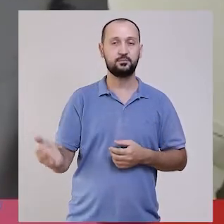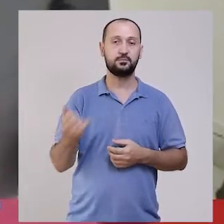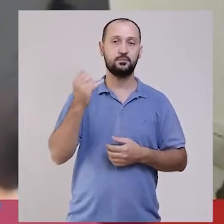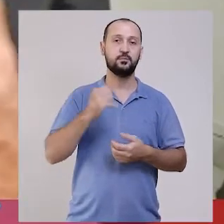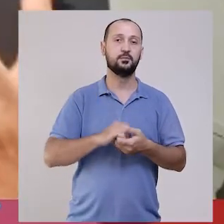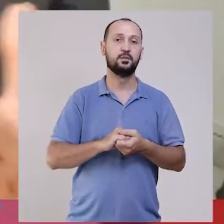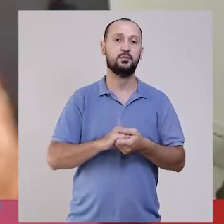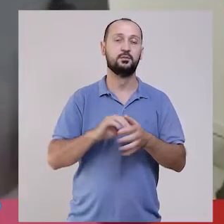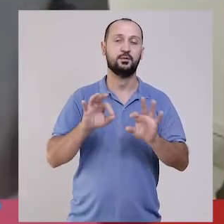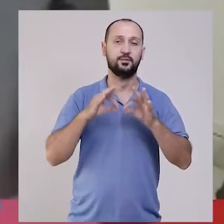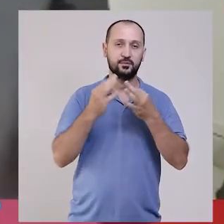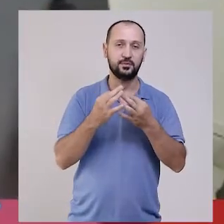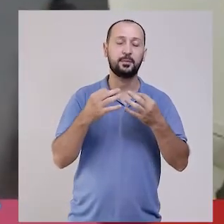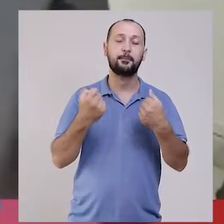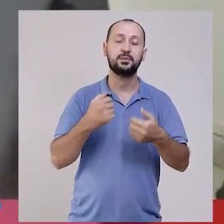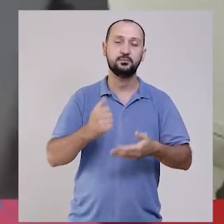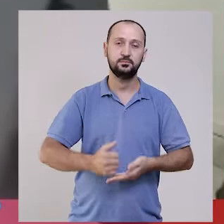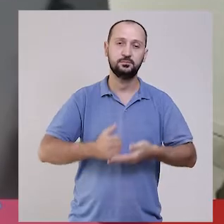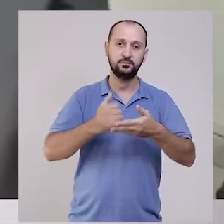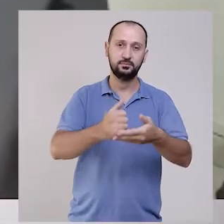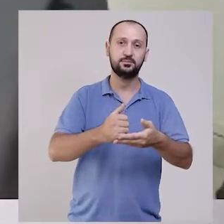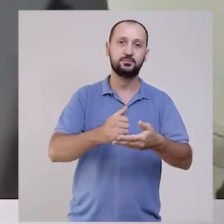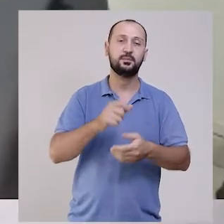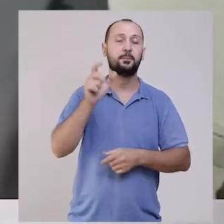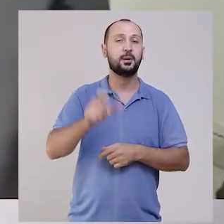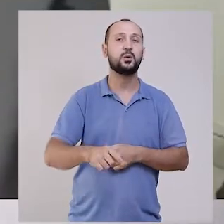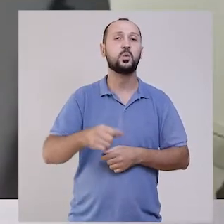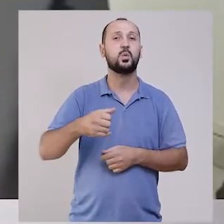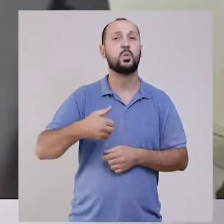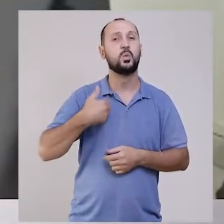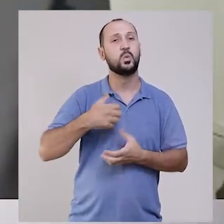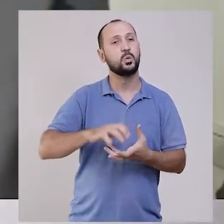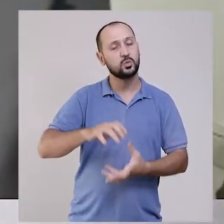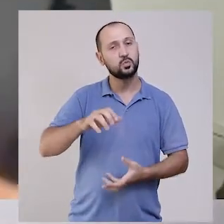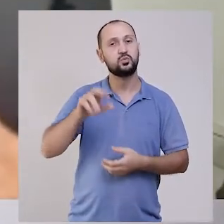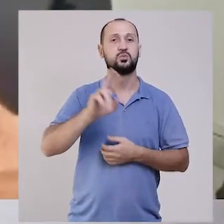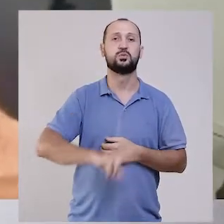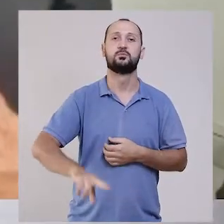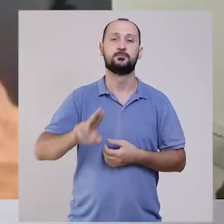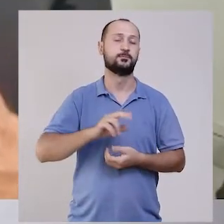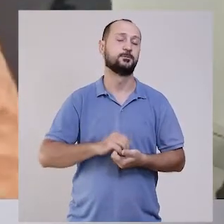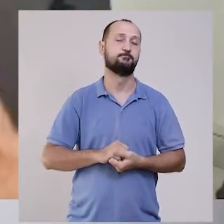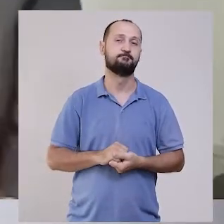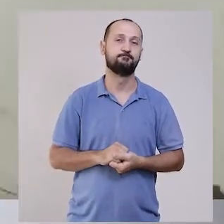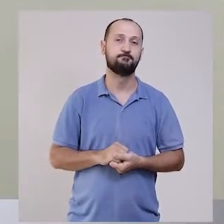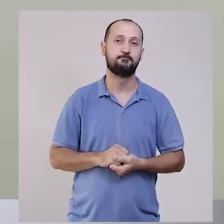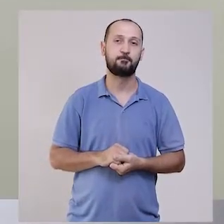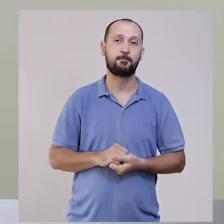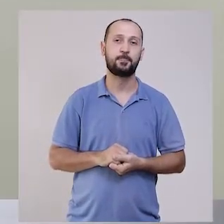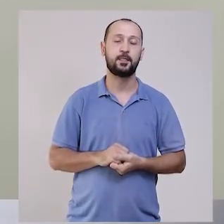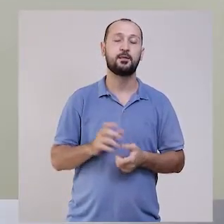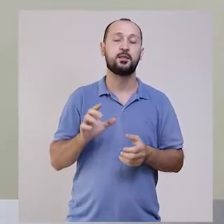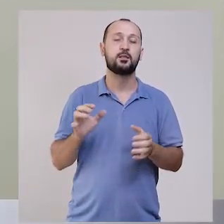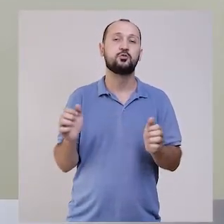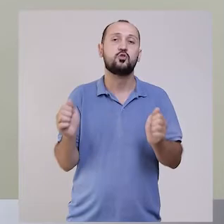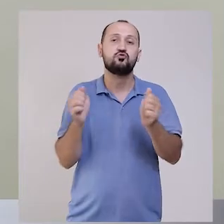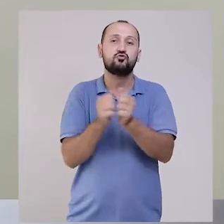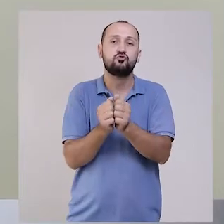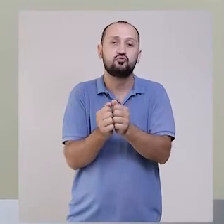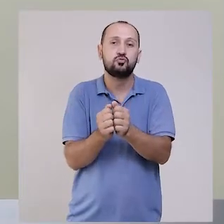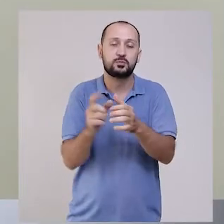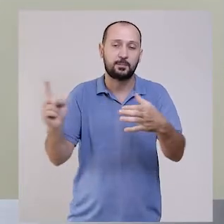dar condições para que o idoso seja útil, né? Que esse idoso esteja integrado na família, esteja integrado